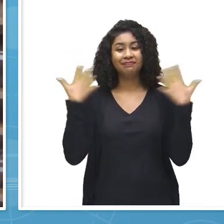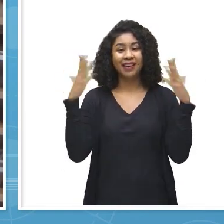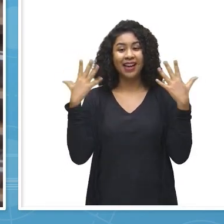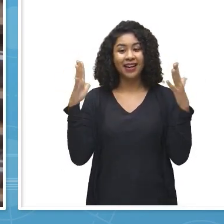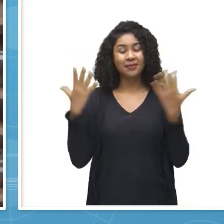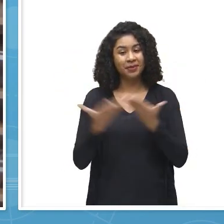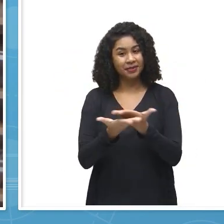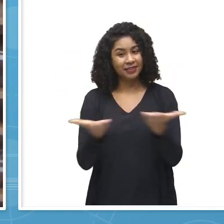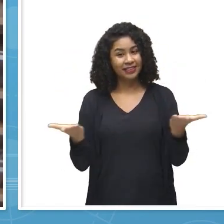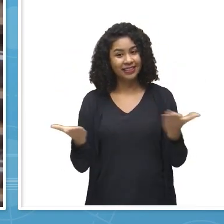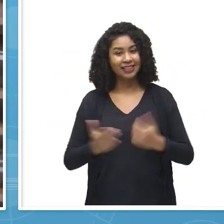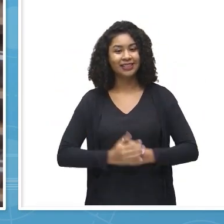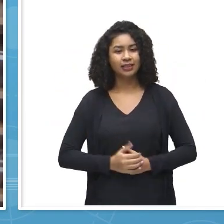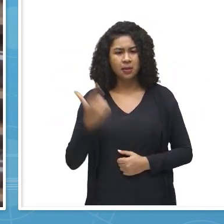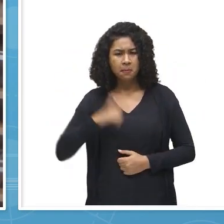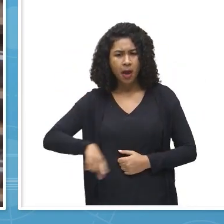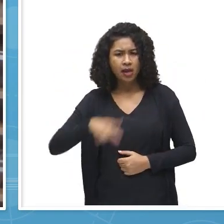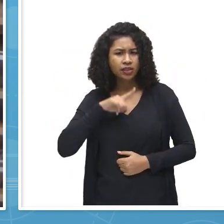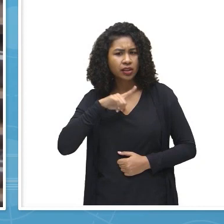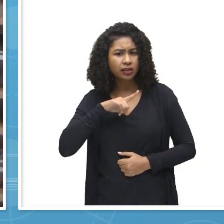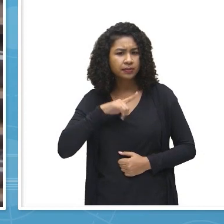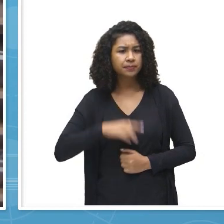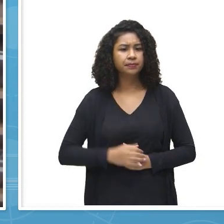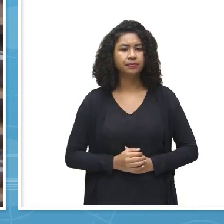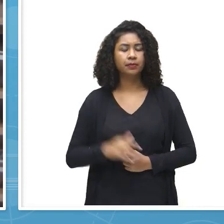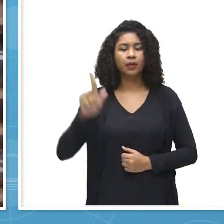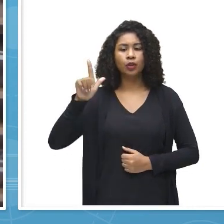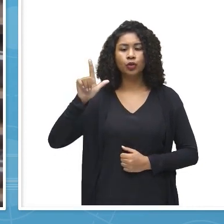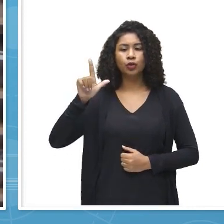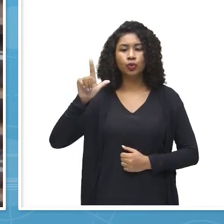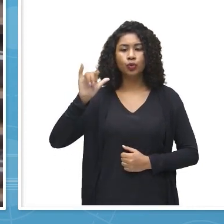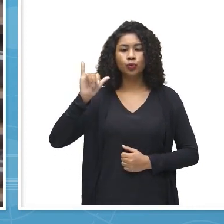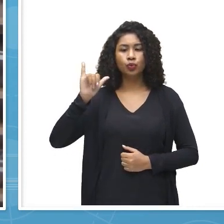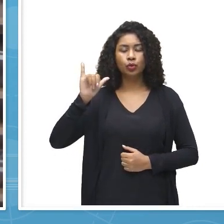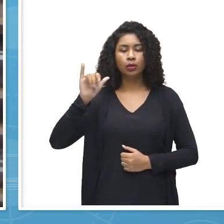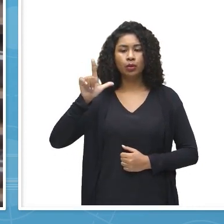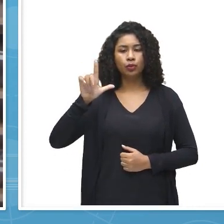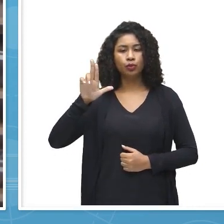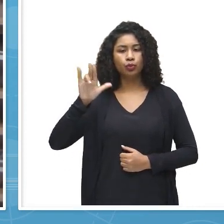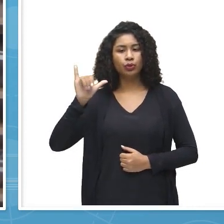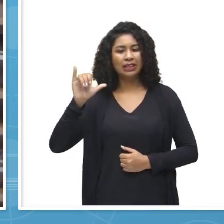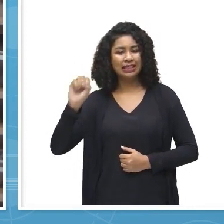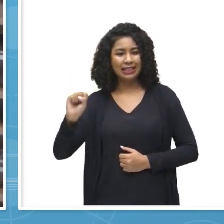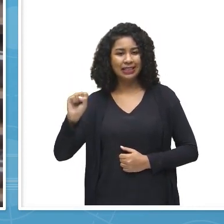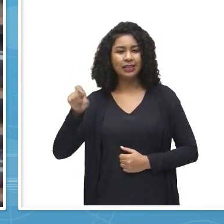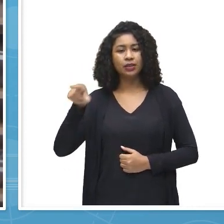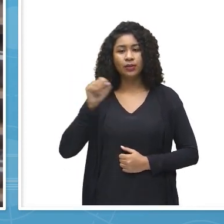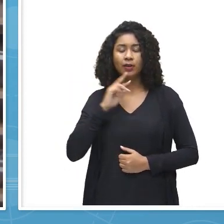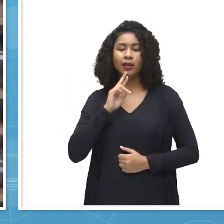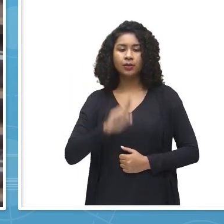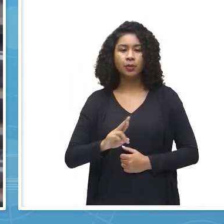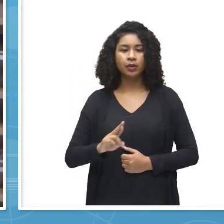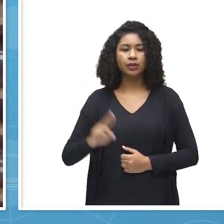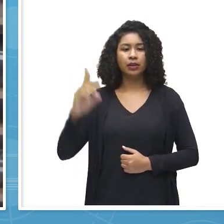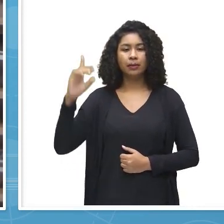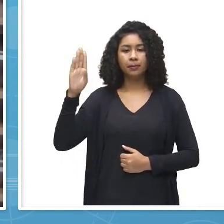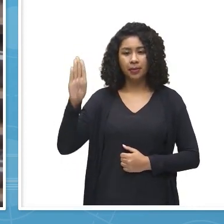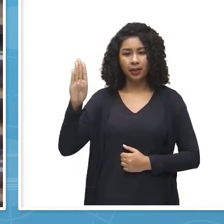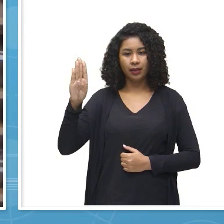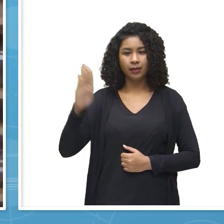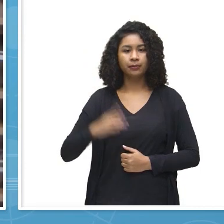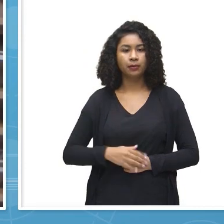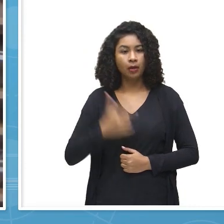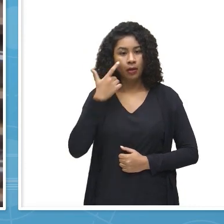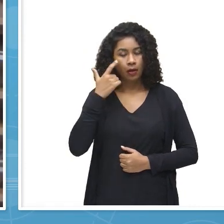Carol. Temos mais alunos. O Luiz Gustavo colocou ali a letra B. Então, mesmo pensamento também,